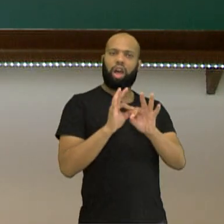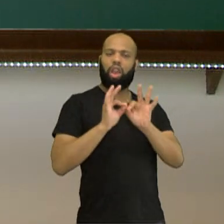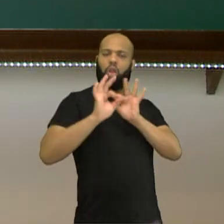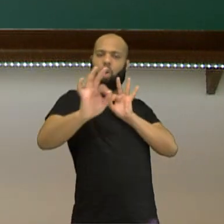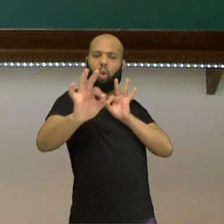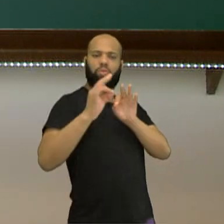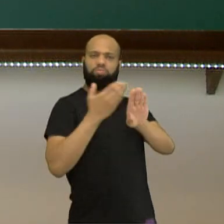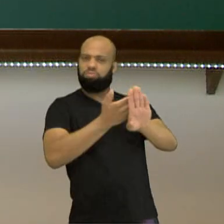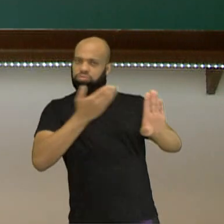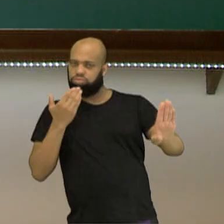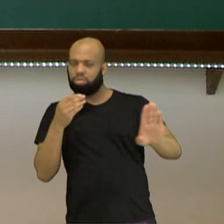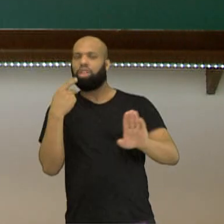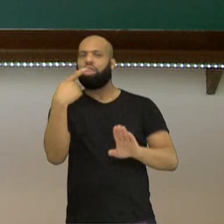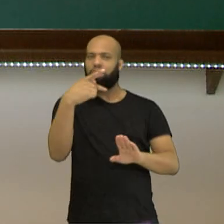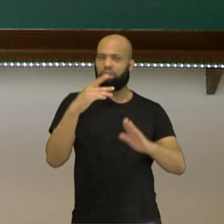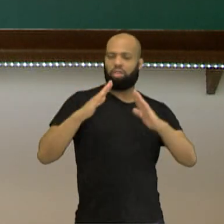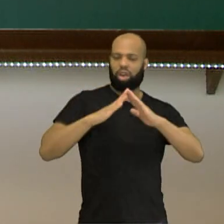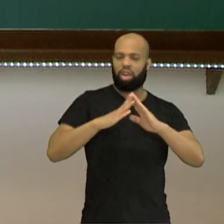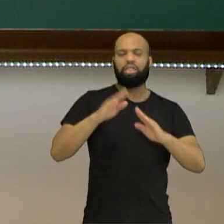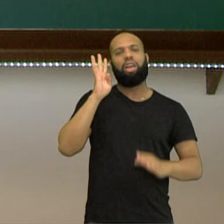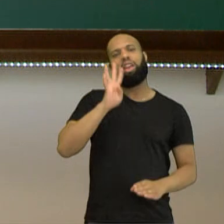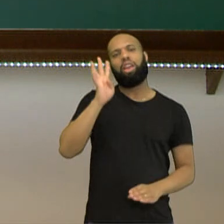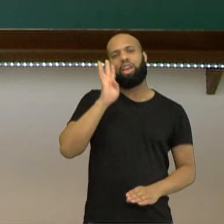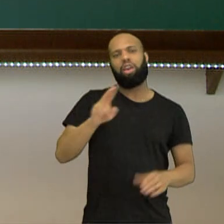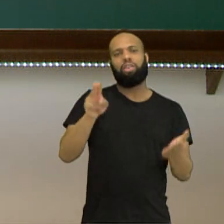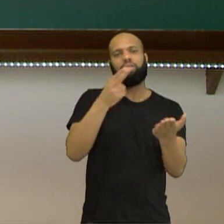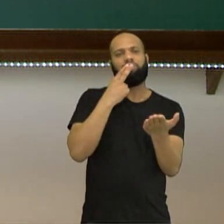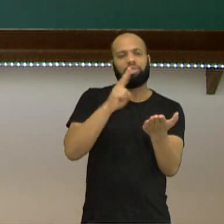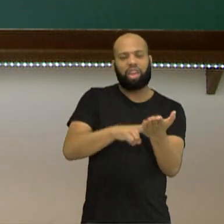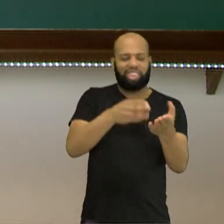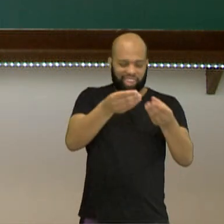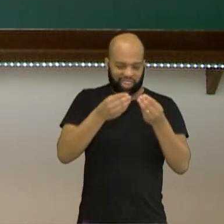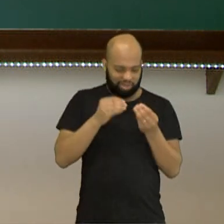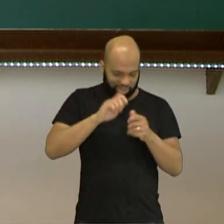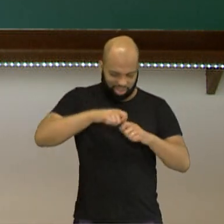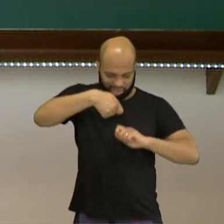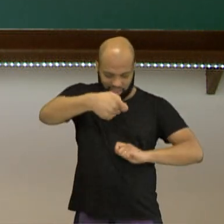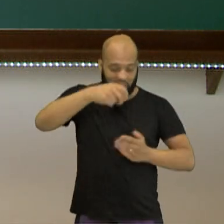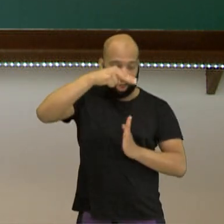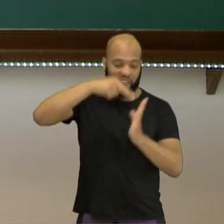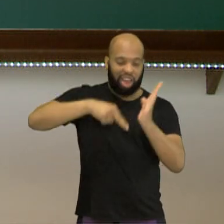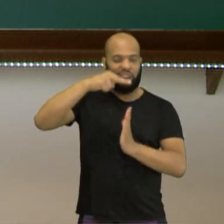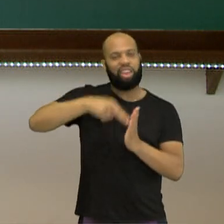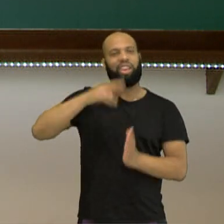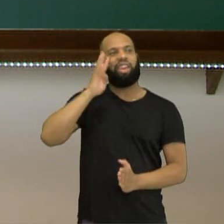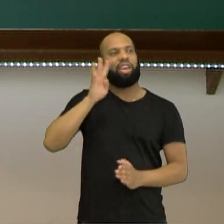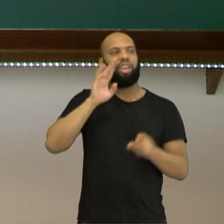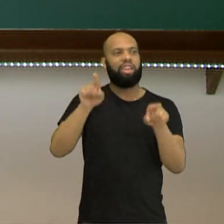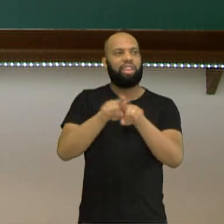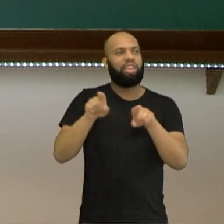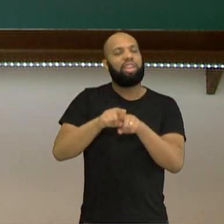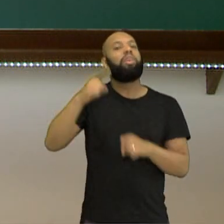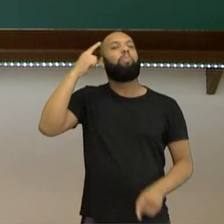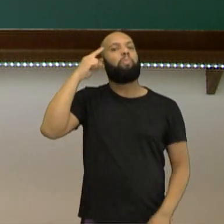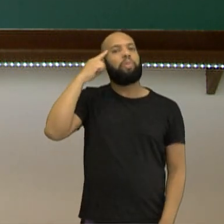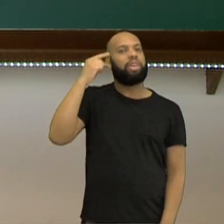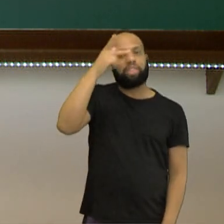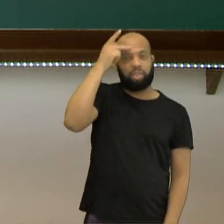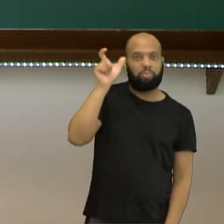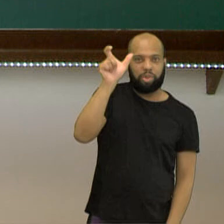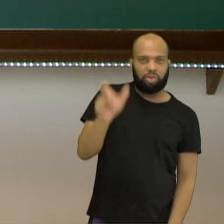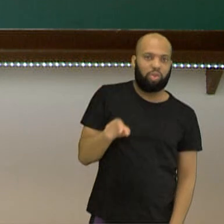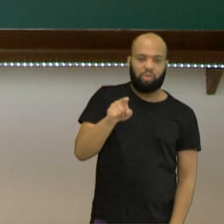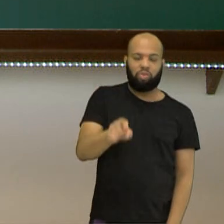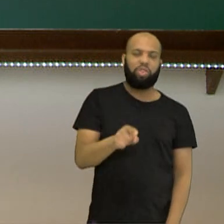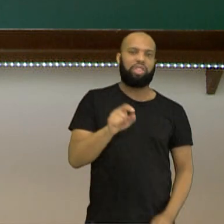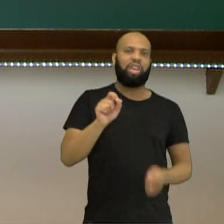é legal receber carta, é muito legal. Faz em casa aí. Pensa aquela pessoa que você faz